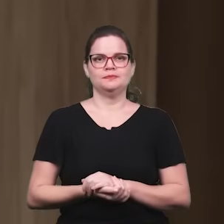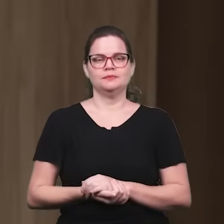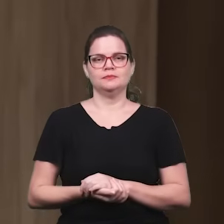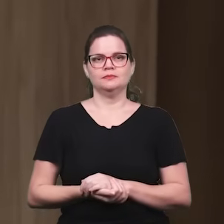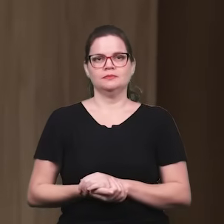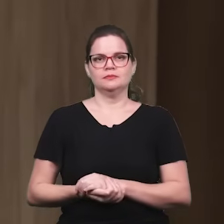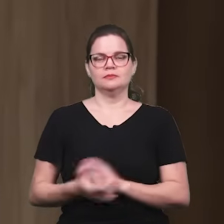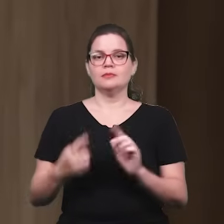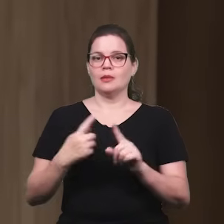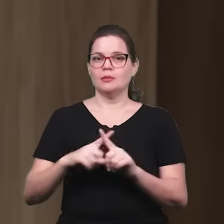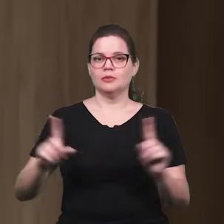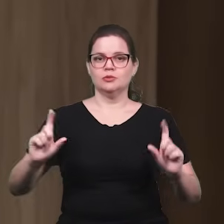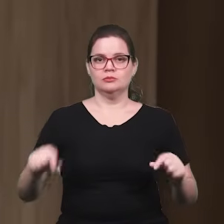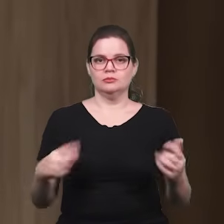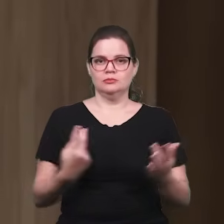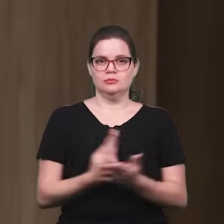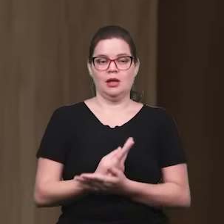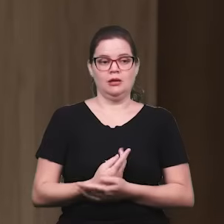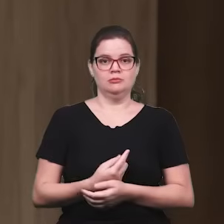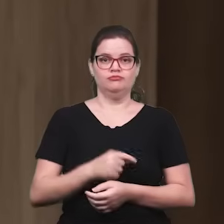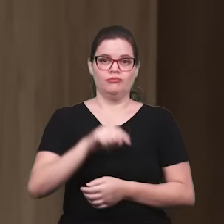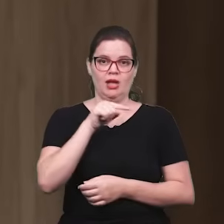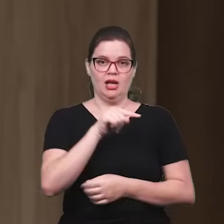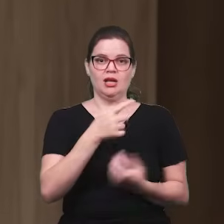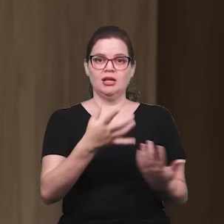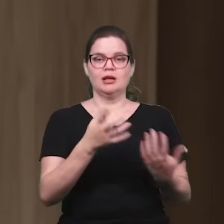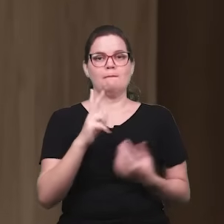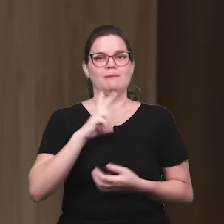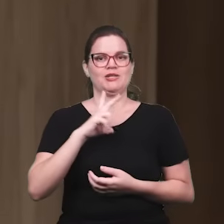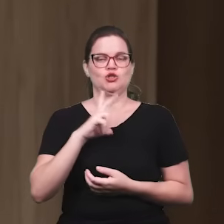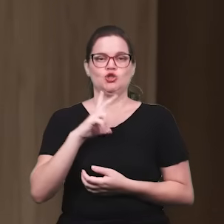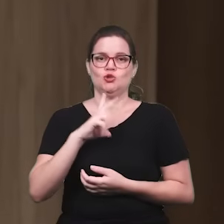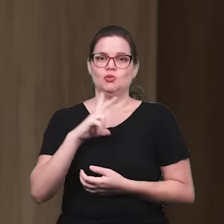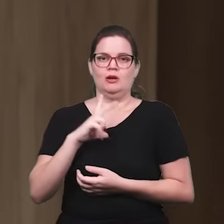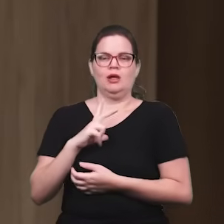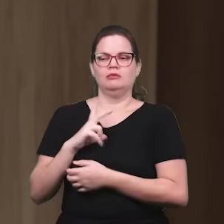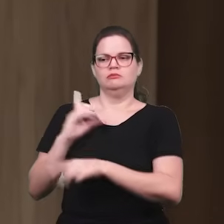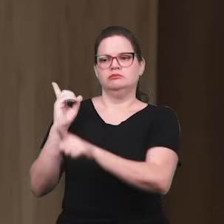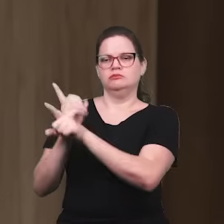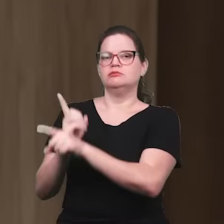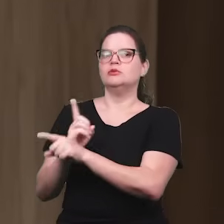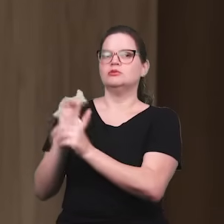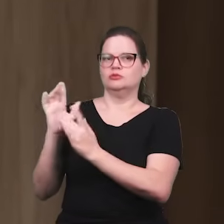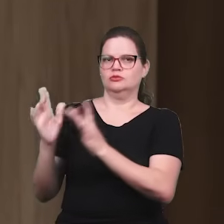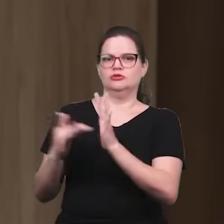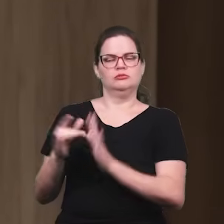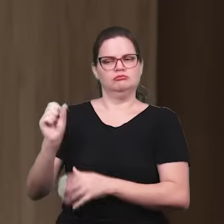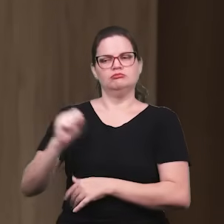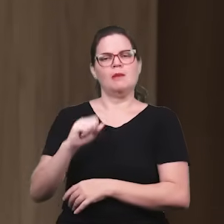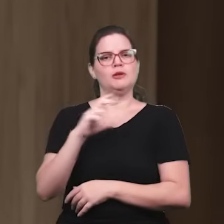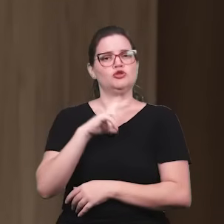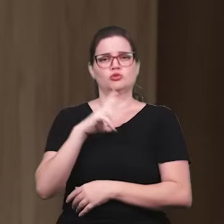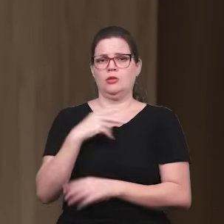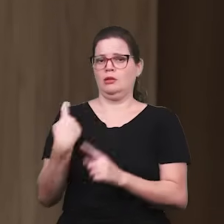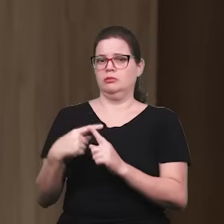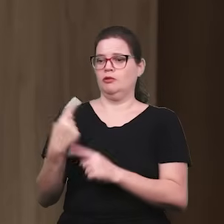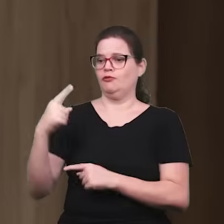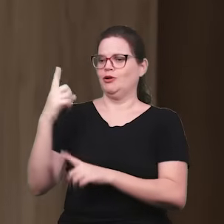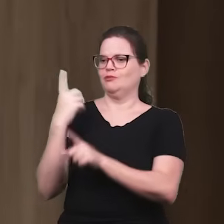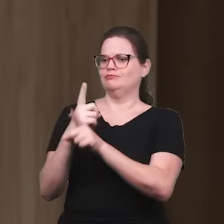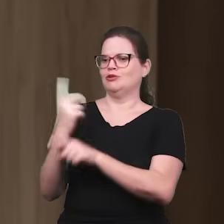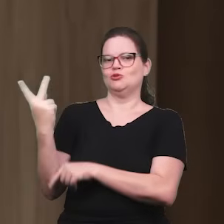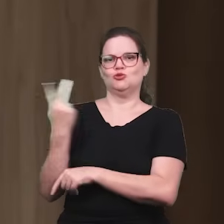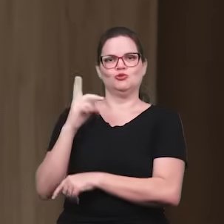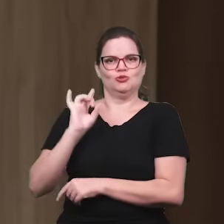ele queria ter privacidade no seu encontro com Jesus.